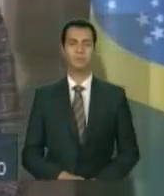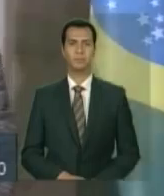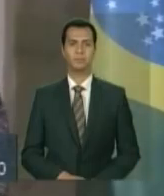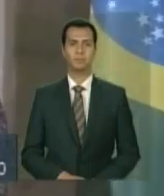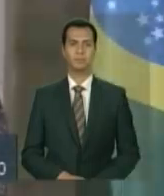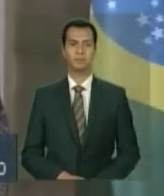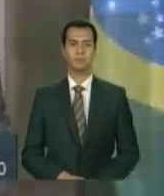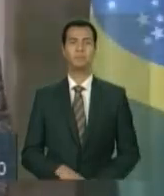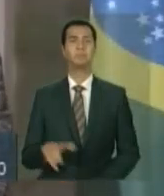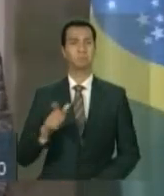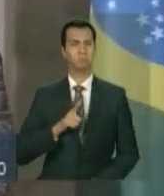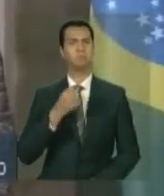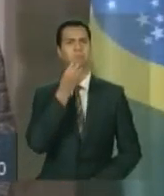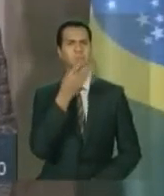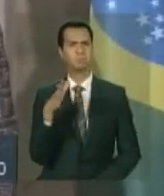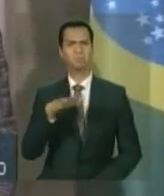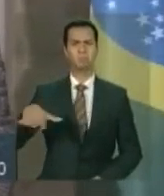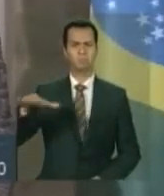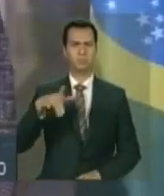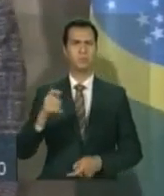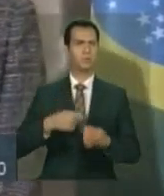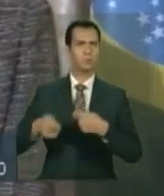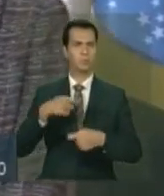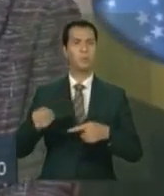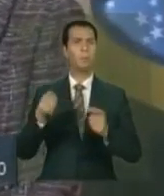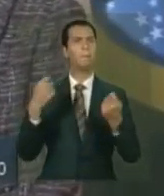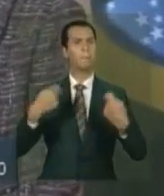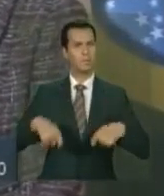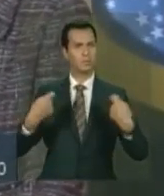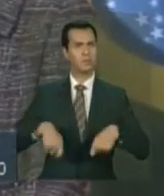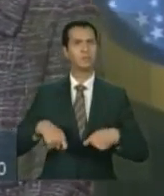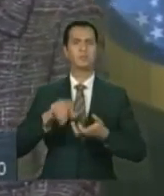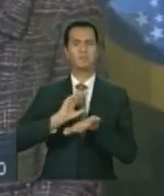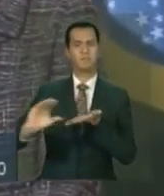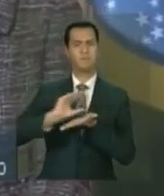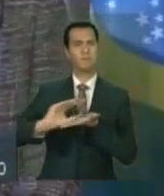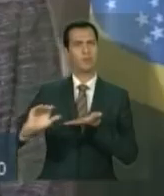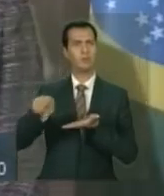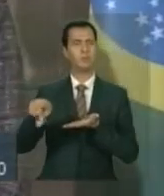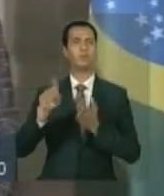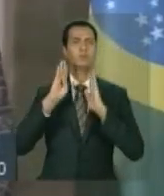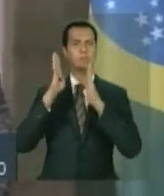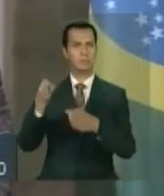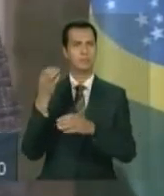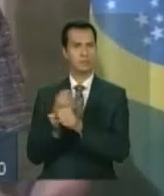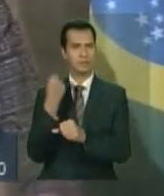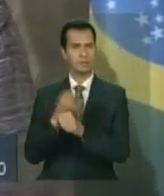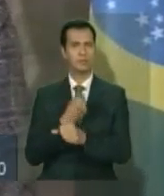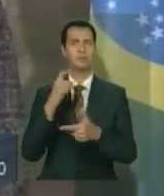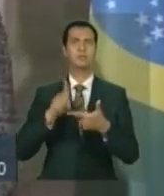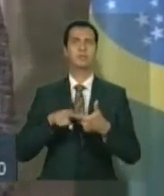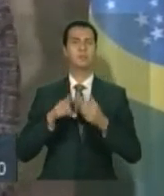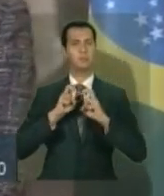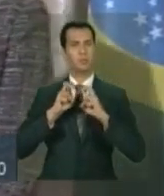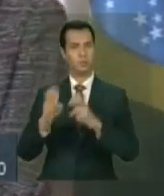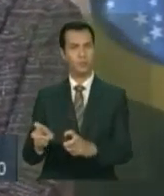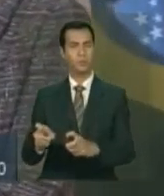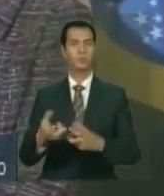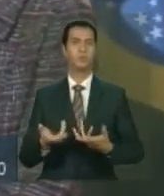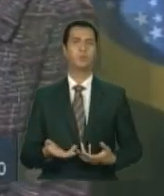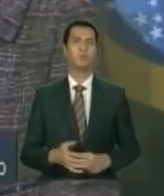de investimentos em estradas, em vários investimentos no metrô e